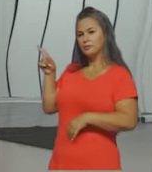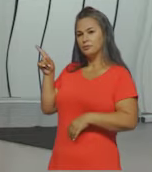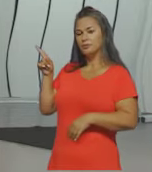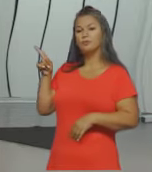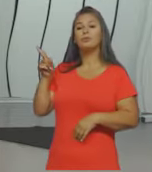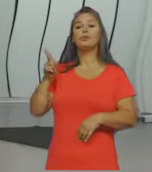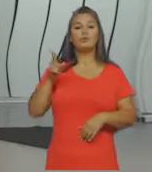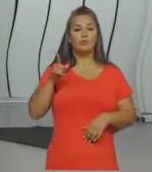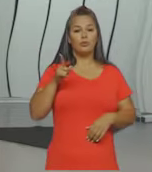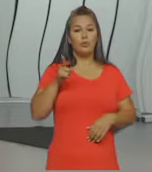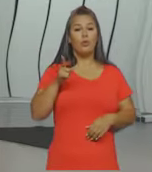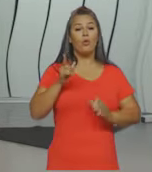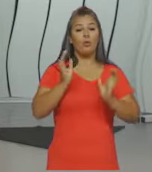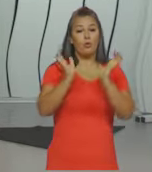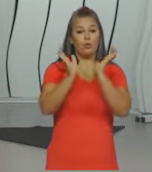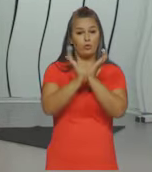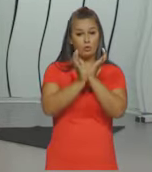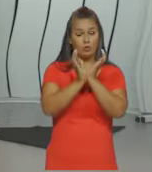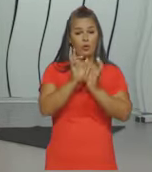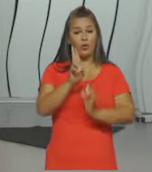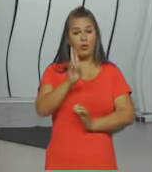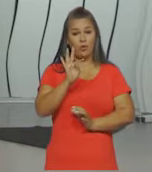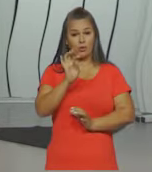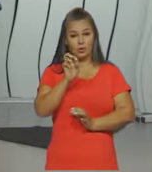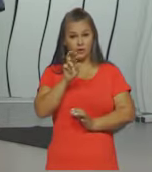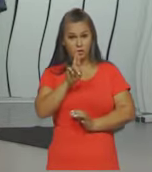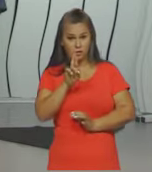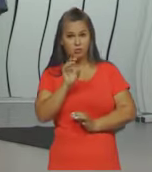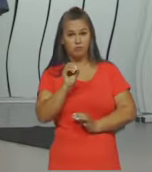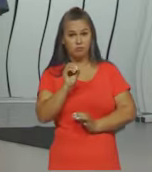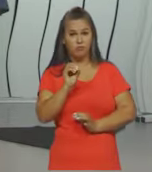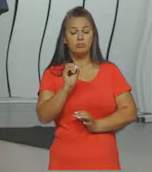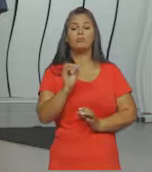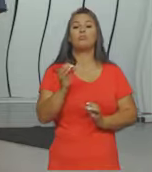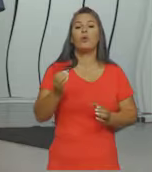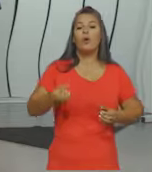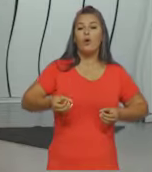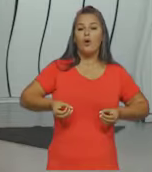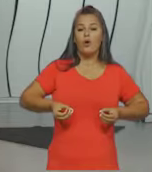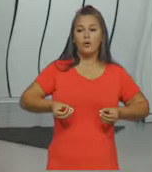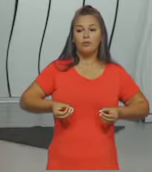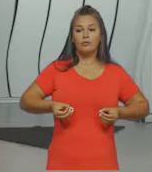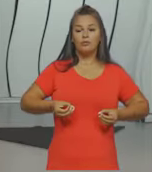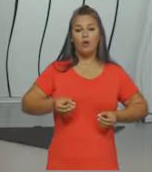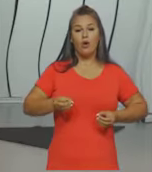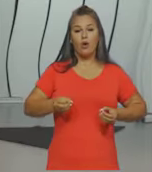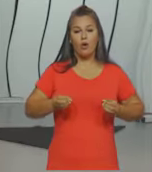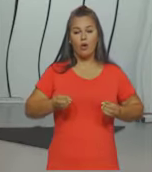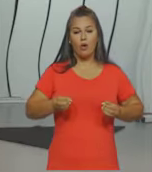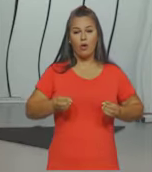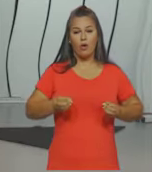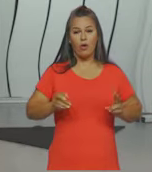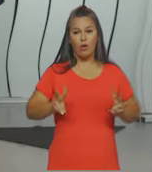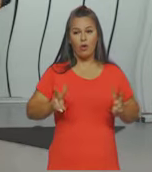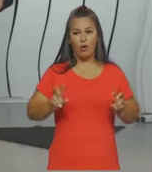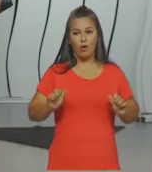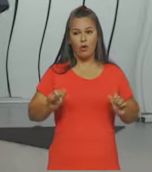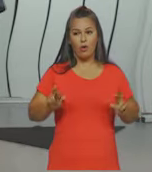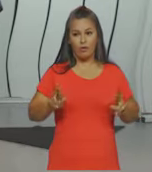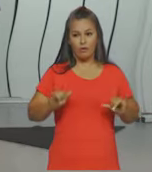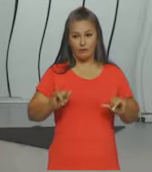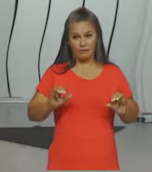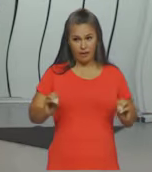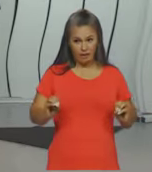uterinas, o ovário e a vagina, tá? Vou mostrar aqui para vocês, num próximo slide, uma